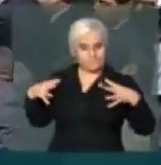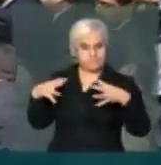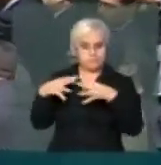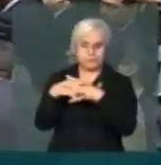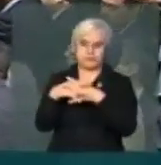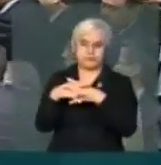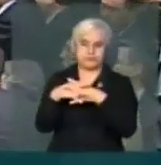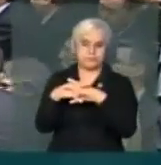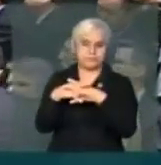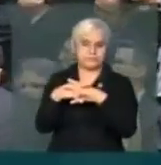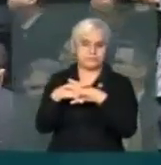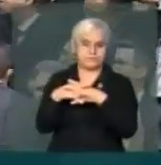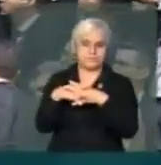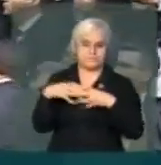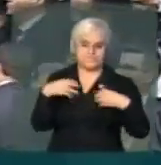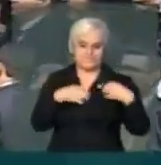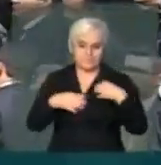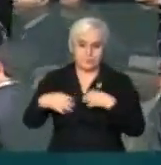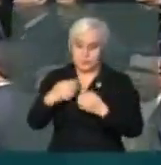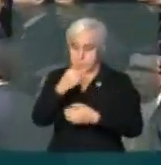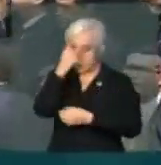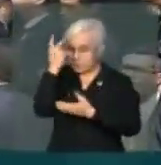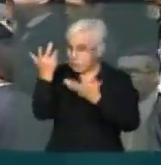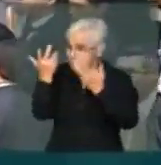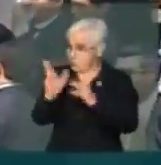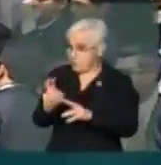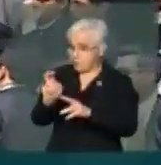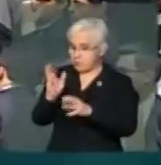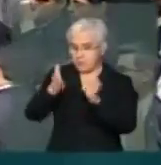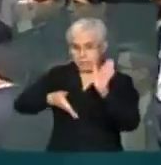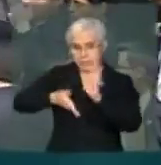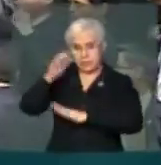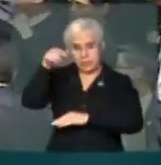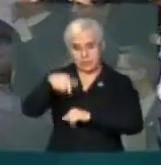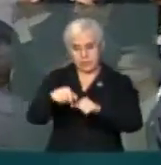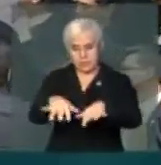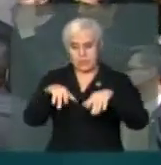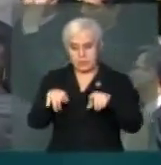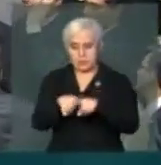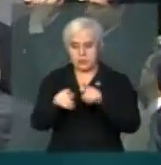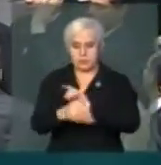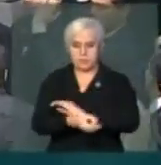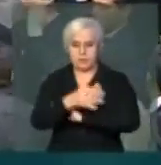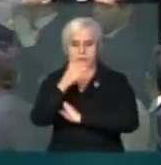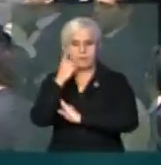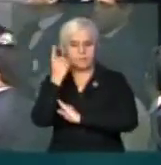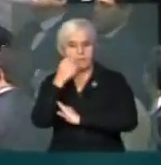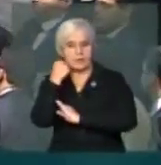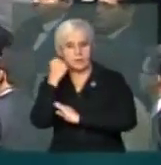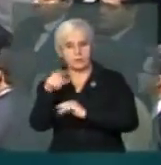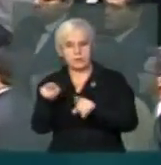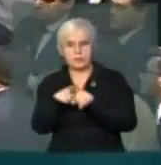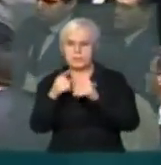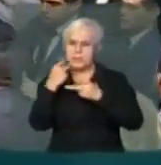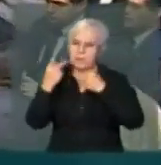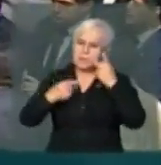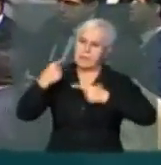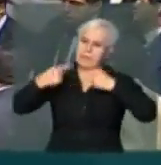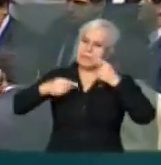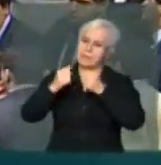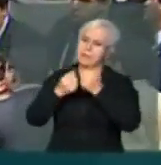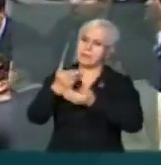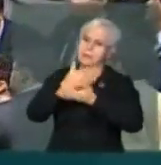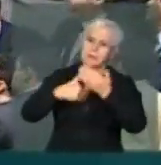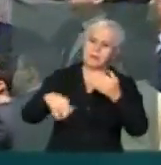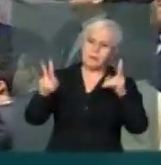era tanta que as pessoas não quiseram sair. E aí aqui embaixo no plenário também, parlamentares de um lado e de outro começaram a discutir